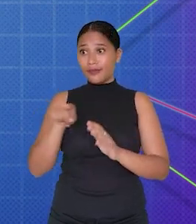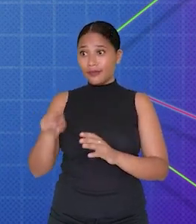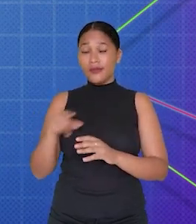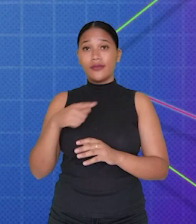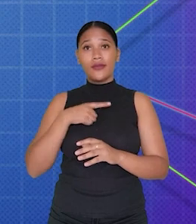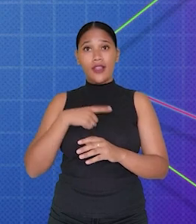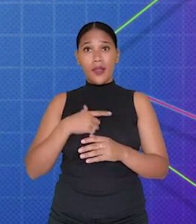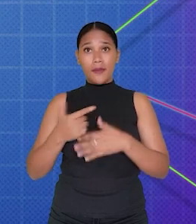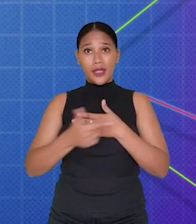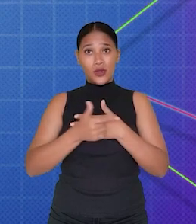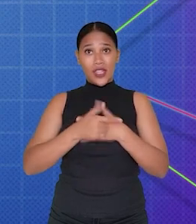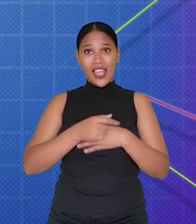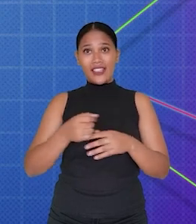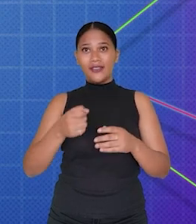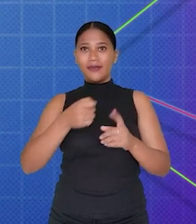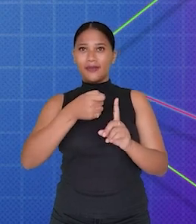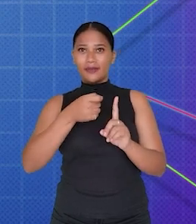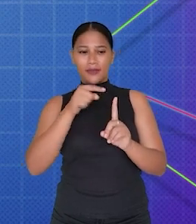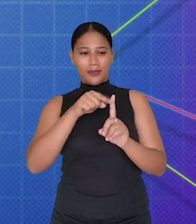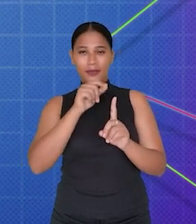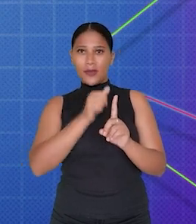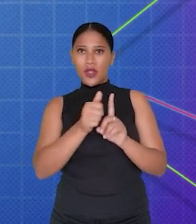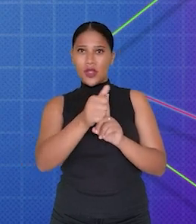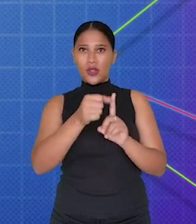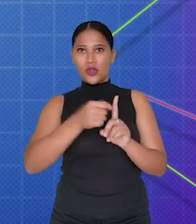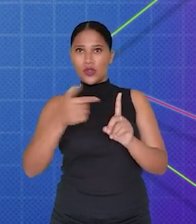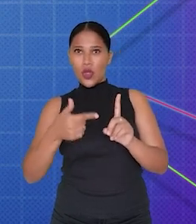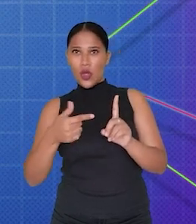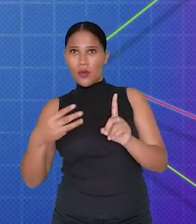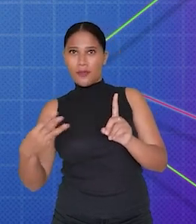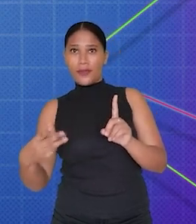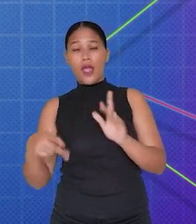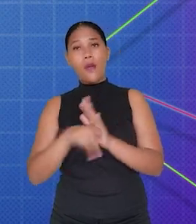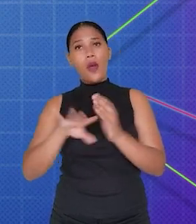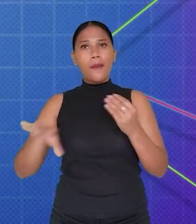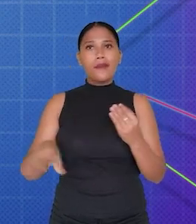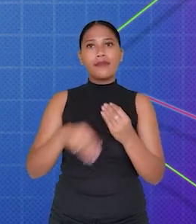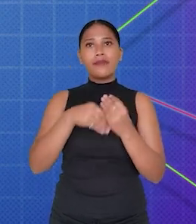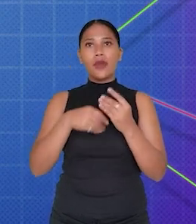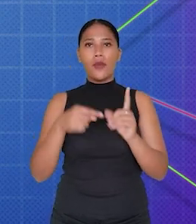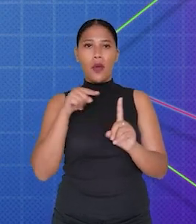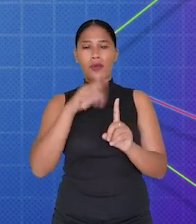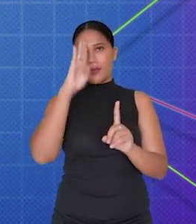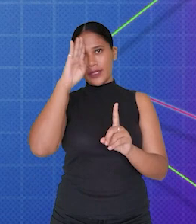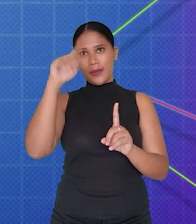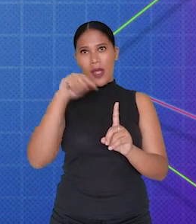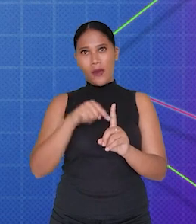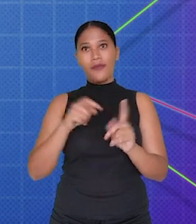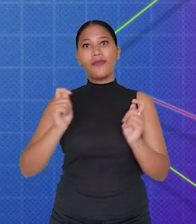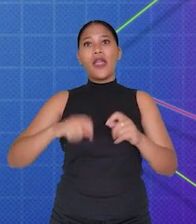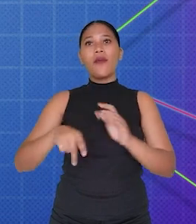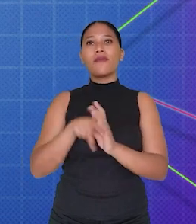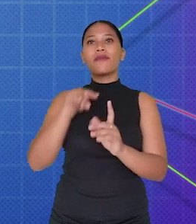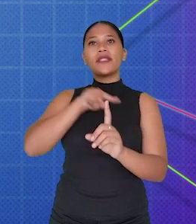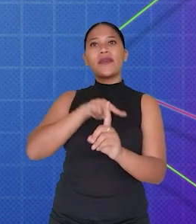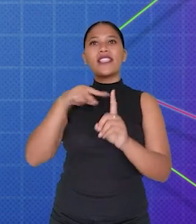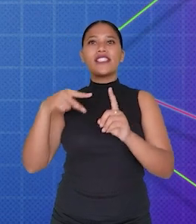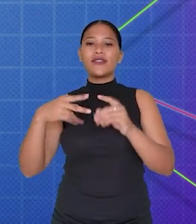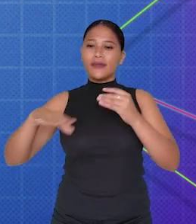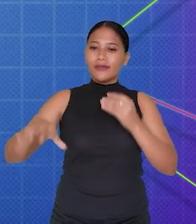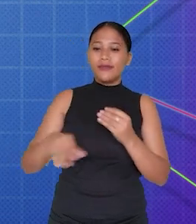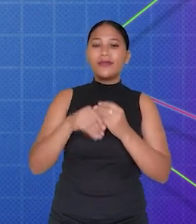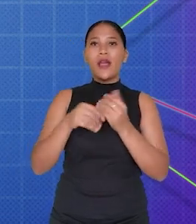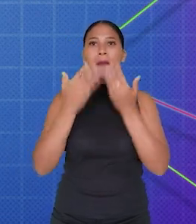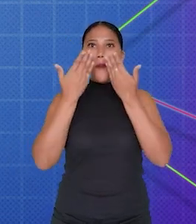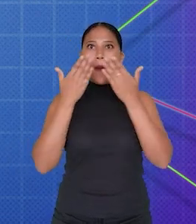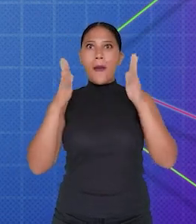personagens secundários podem funcionar como um contraponto ou complemento ao arco principal do personagem, oferecendo uma perspectiva adicional